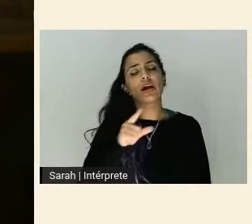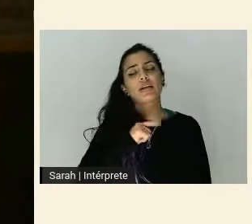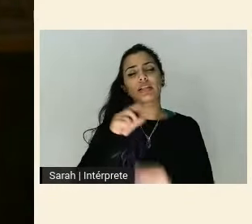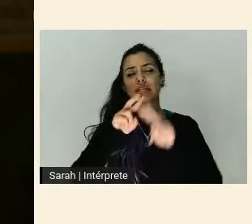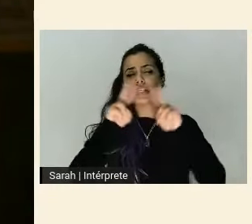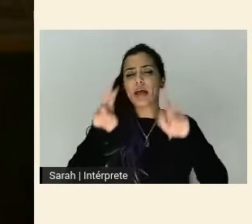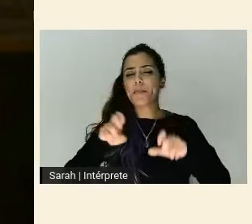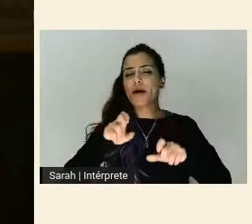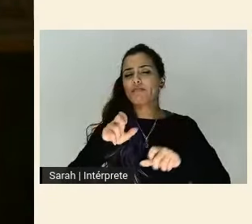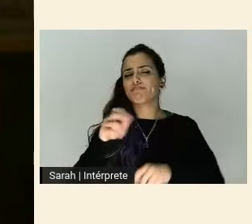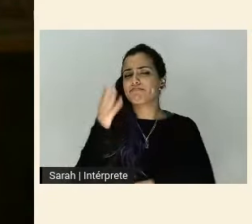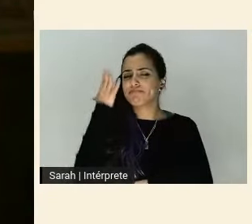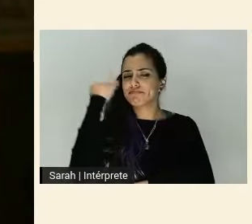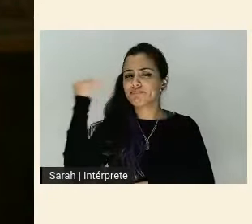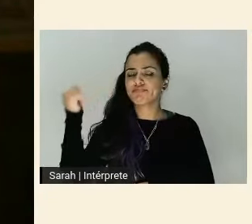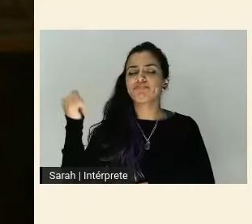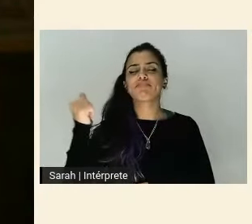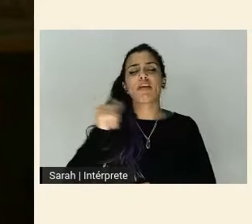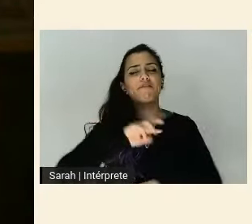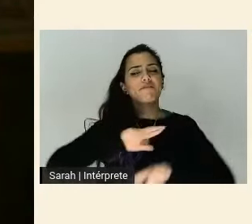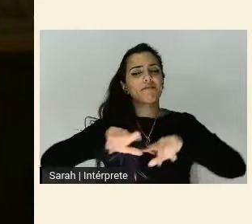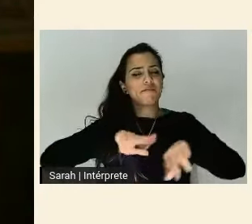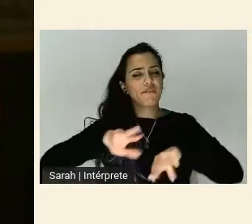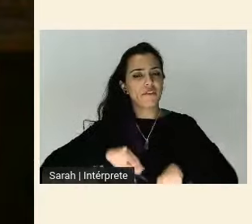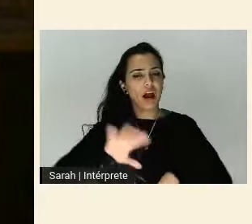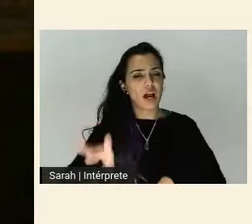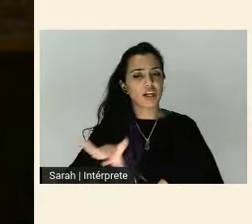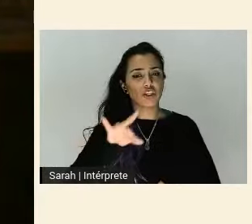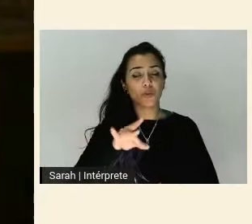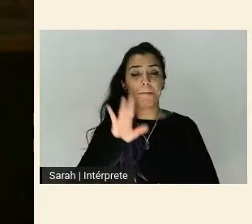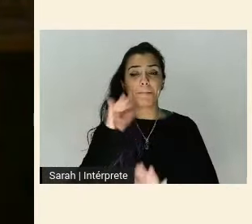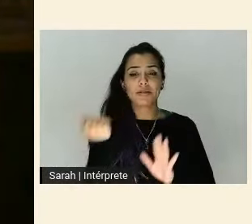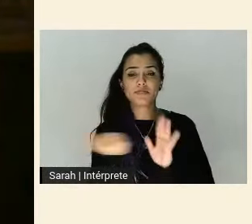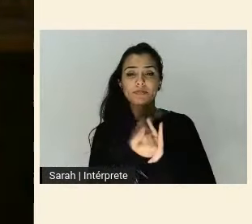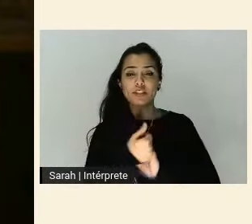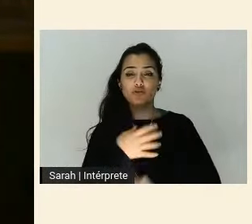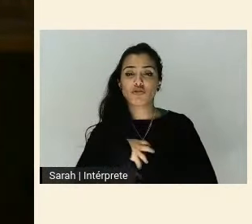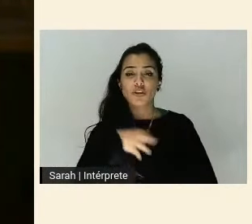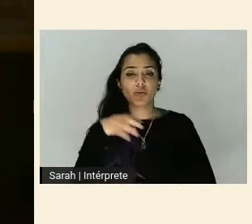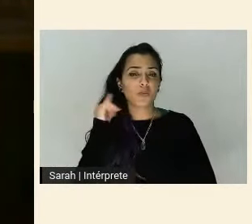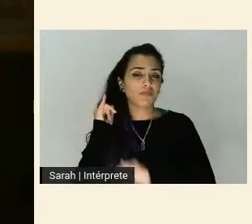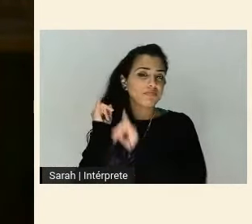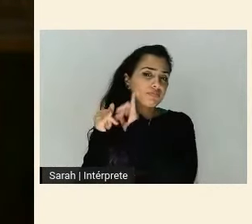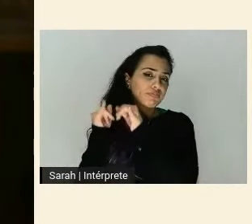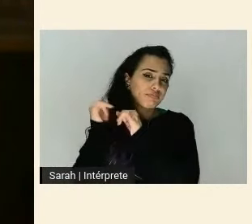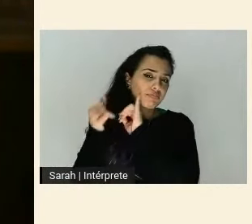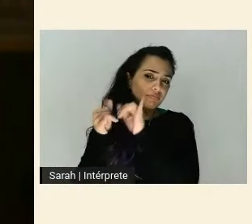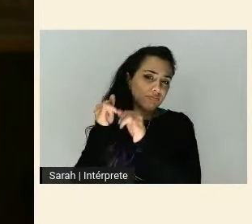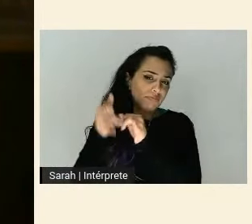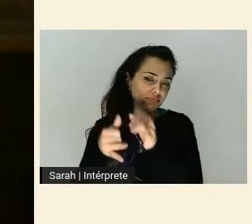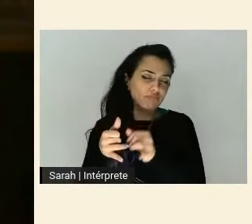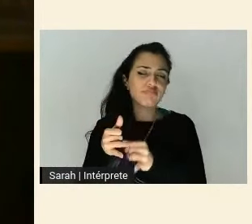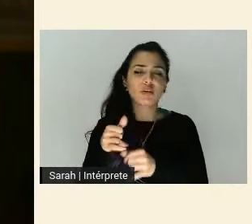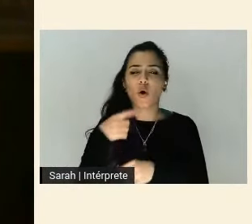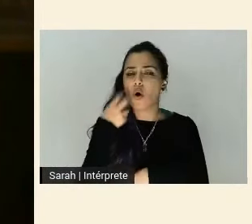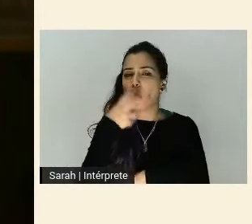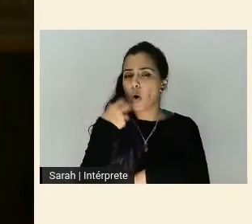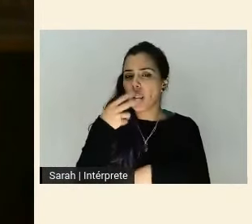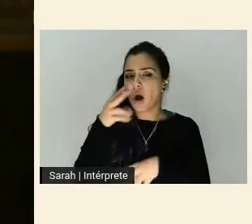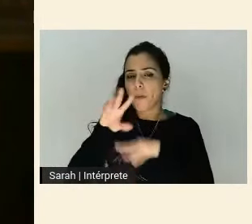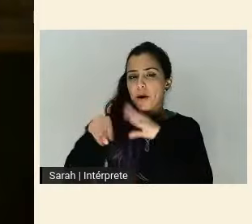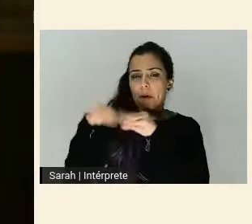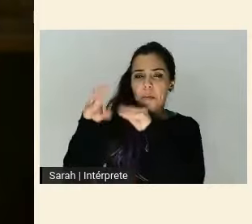populares conservados por registro oral. A rapsódia brasileira, no entanto, diferia muito da inspiração